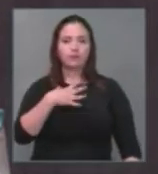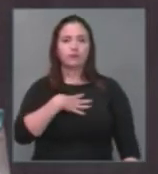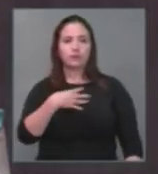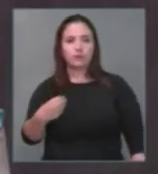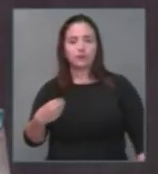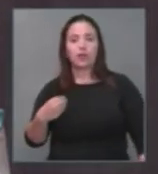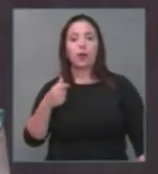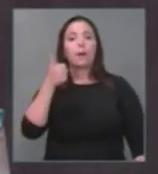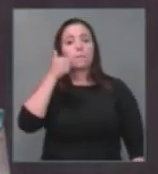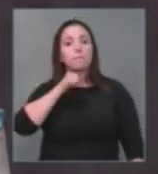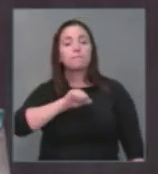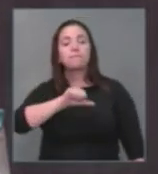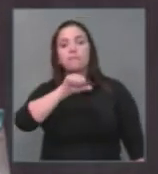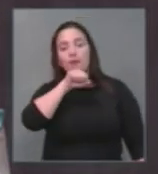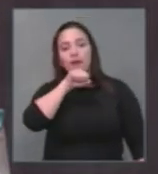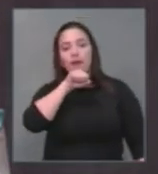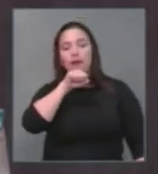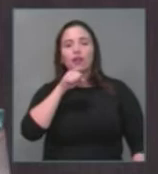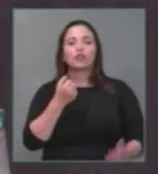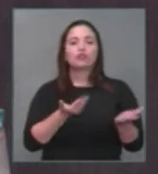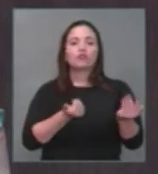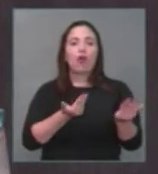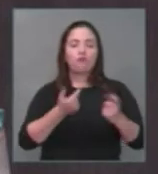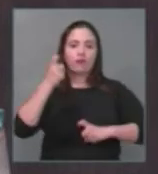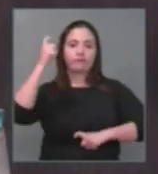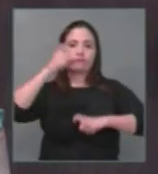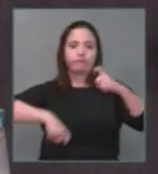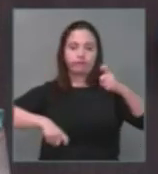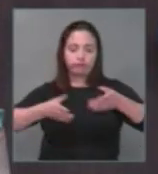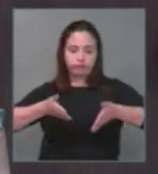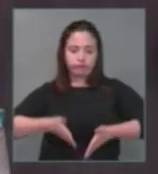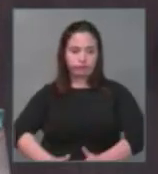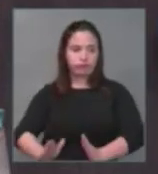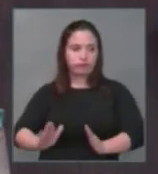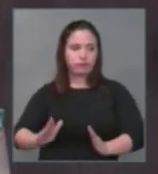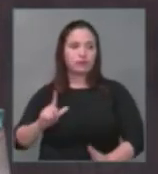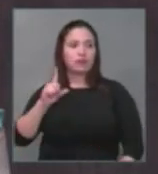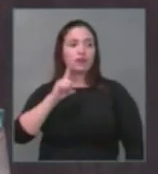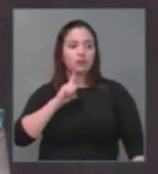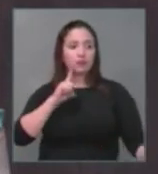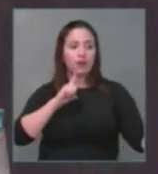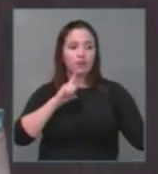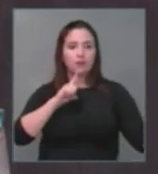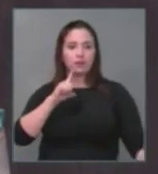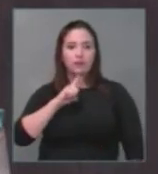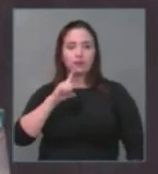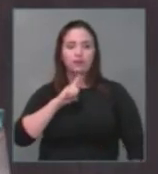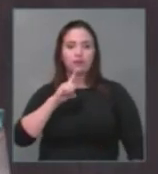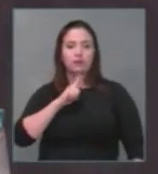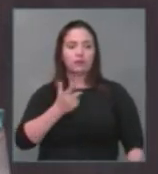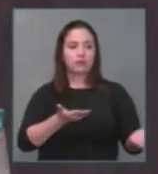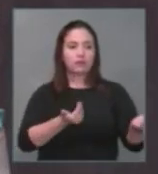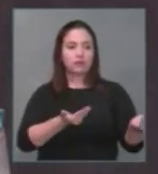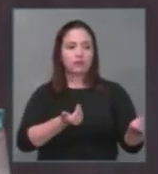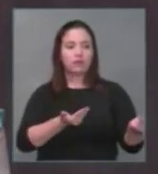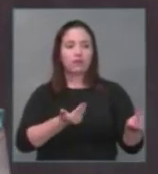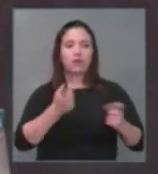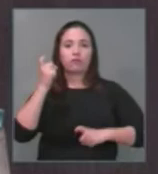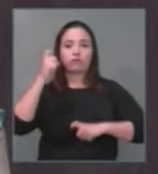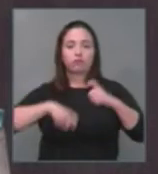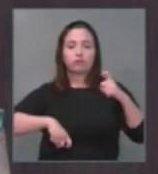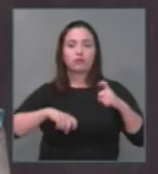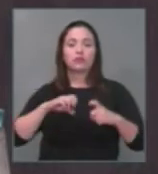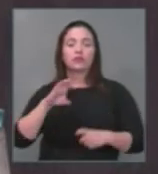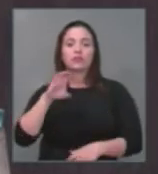mães que foram mães ainda muito jovens e que não tiveram, sobretudo adolescentes, que não tiveram